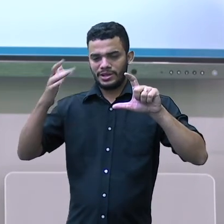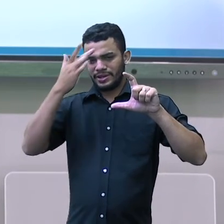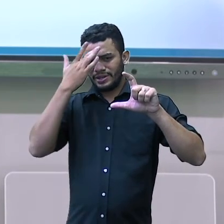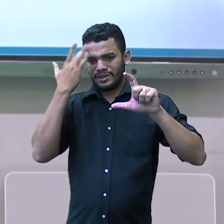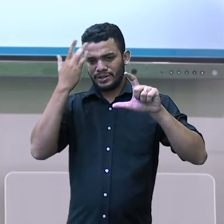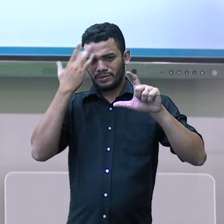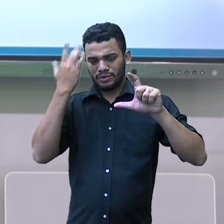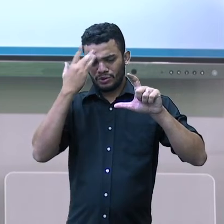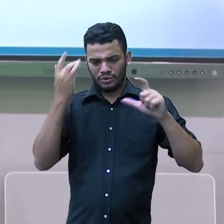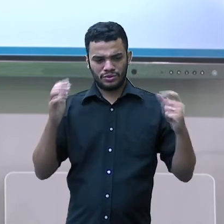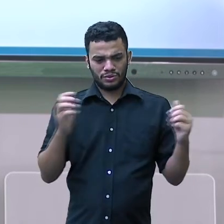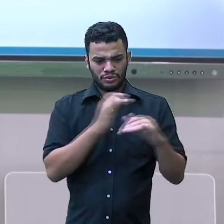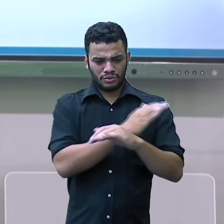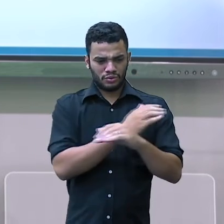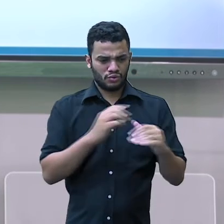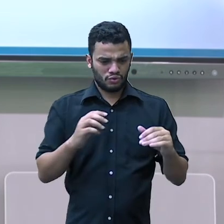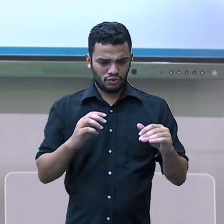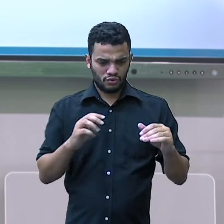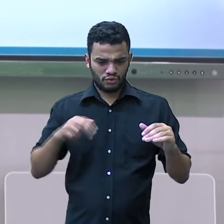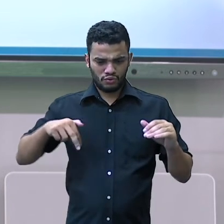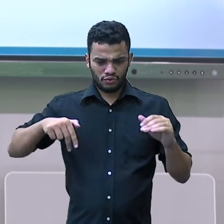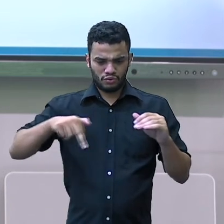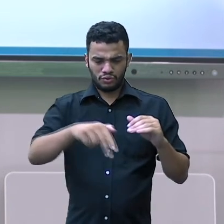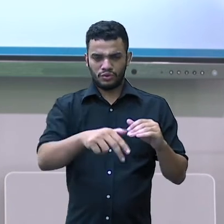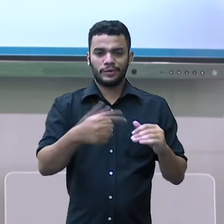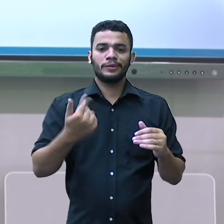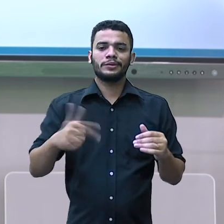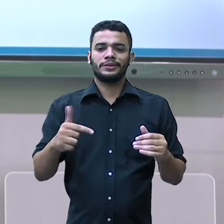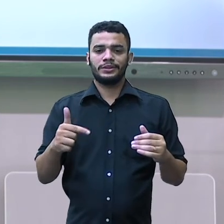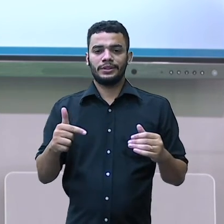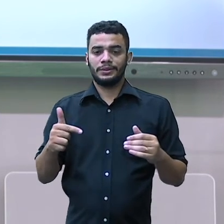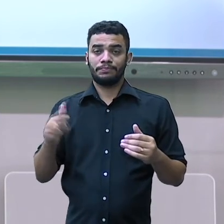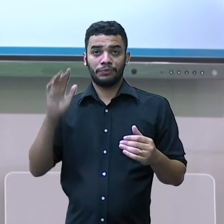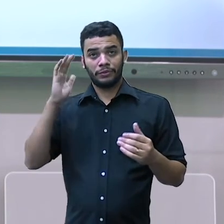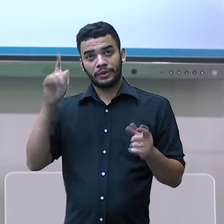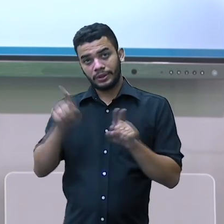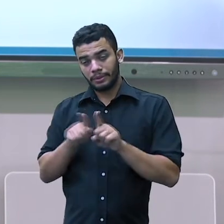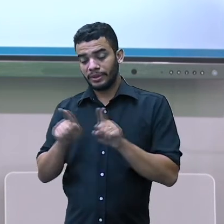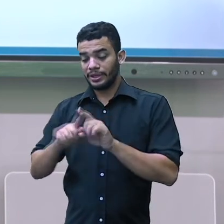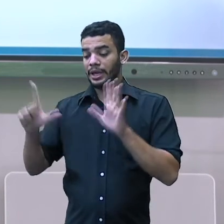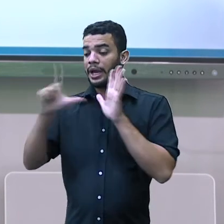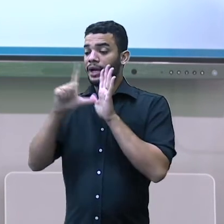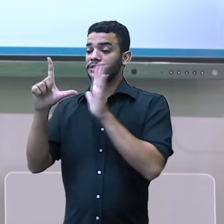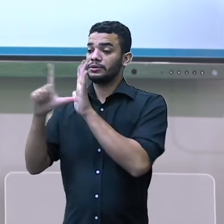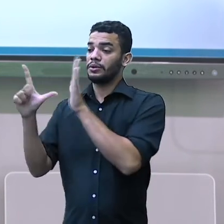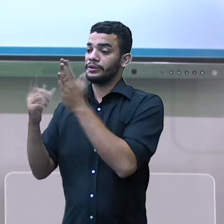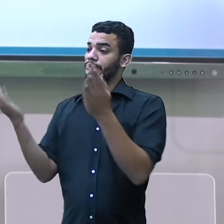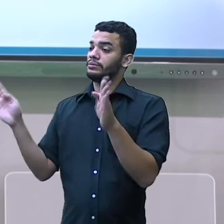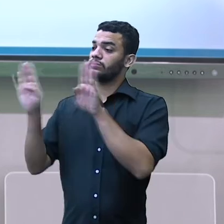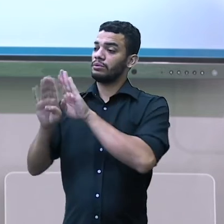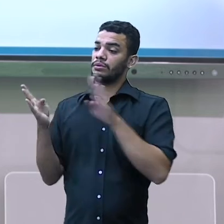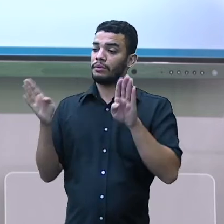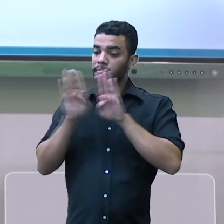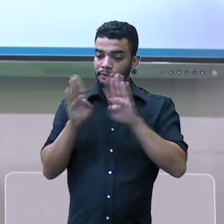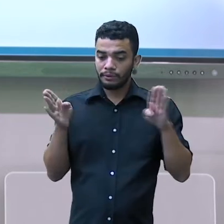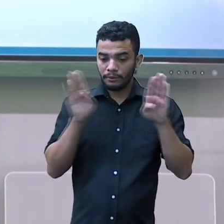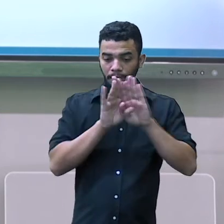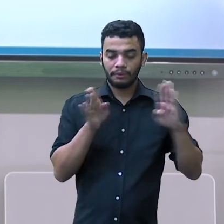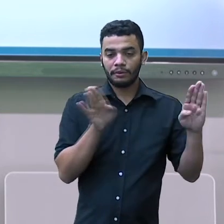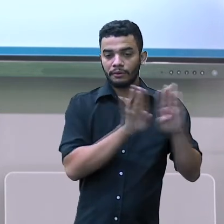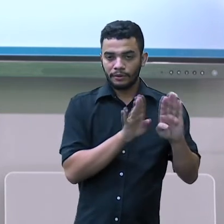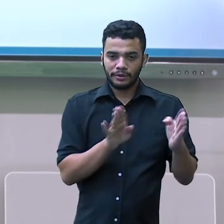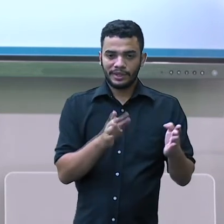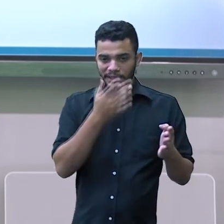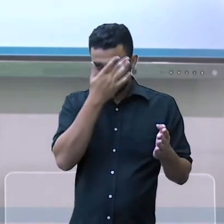horário em que essas lojas estão fechadas, em que não há serviço para a população. Por isso, poucas pessoas